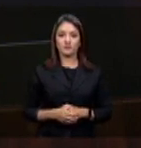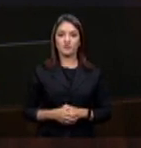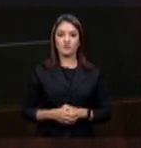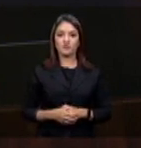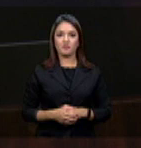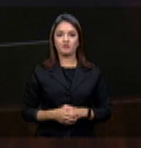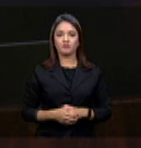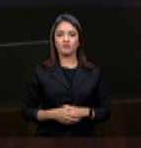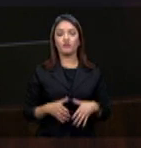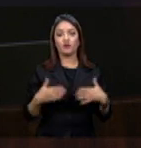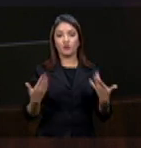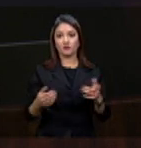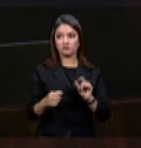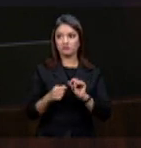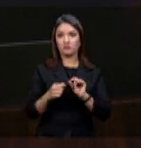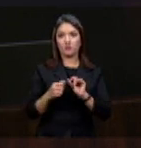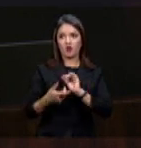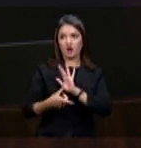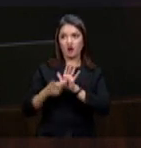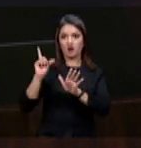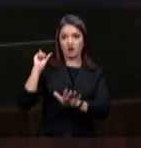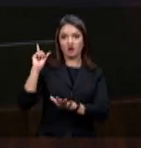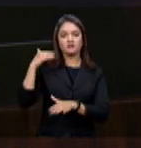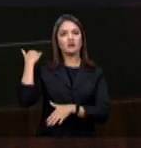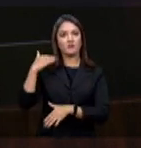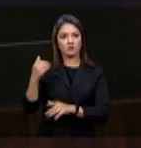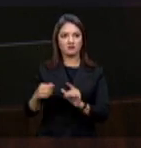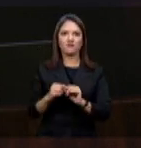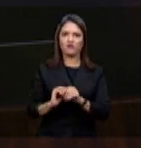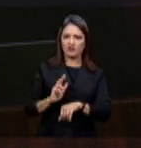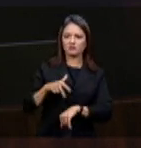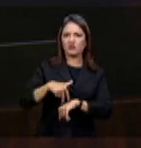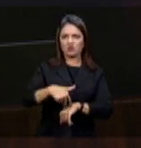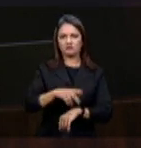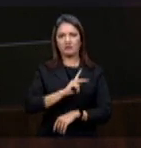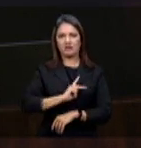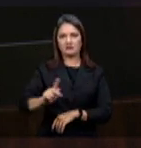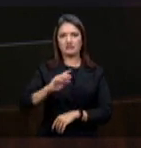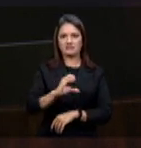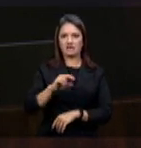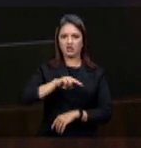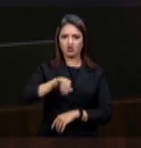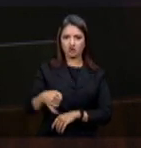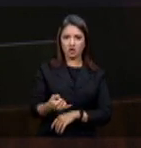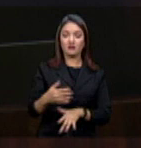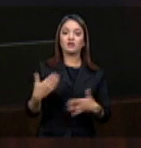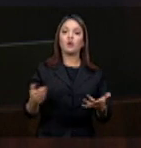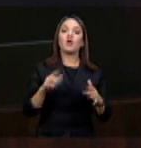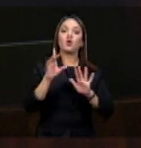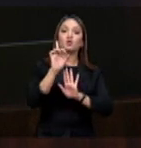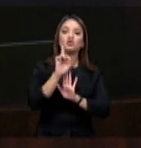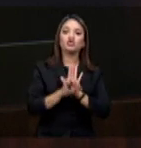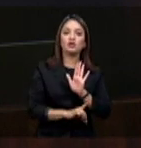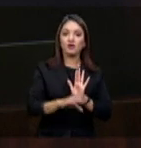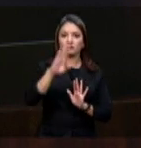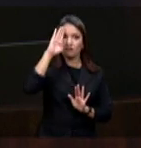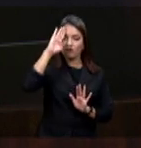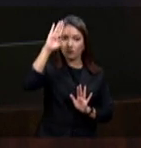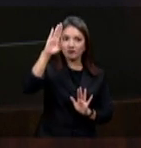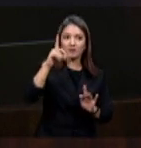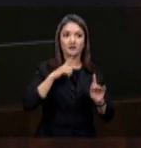do CNJ e é um direito fundamental portanto a assegurar que